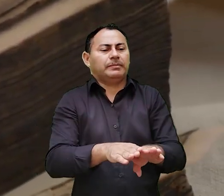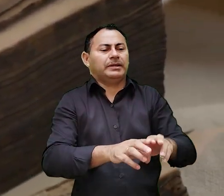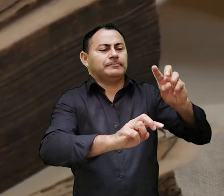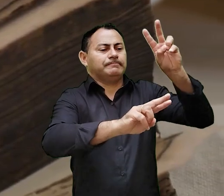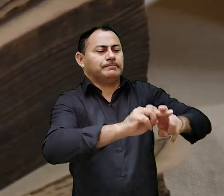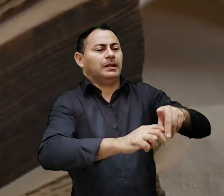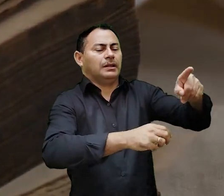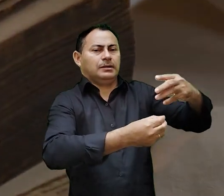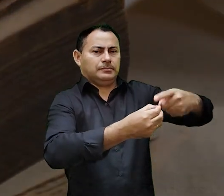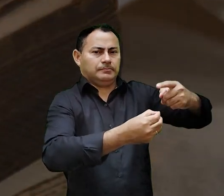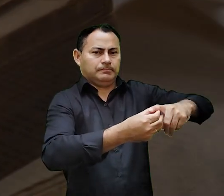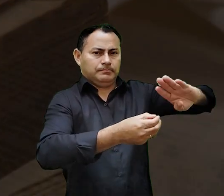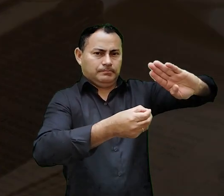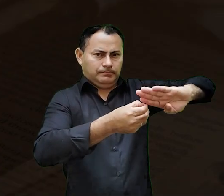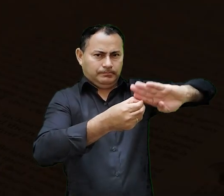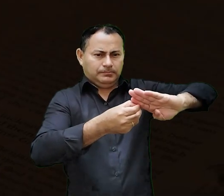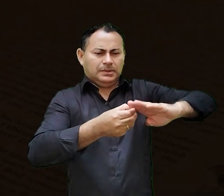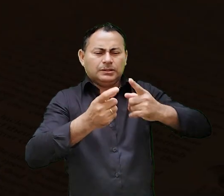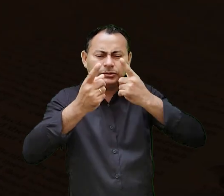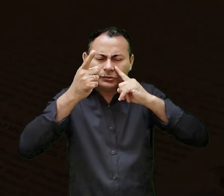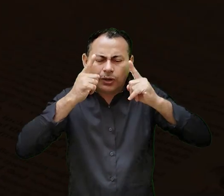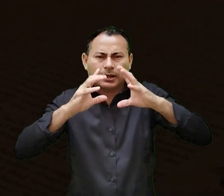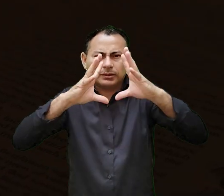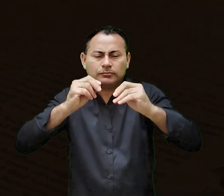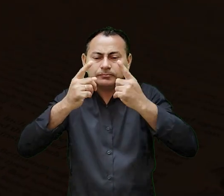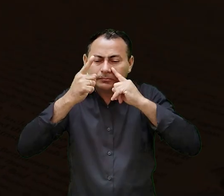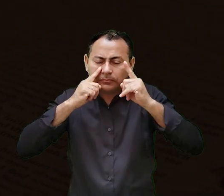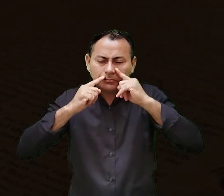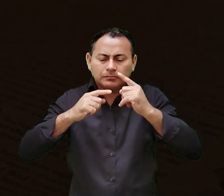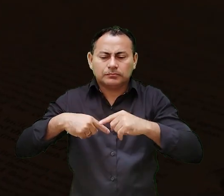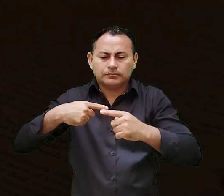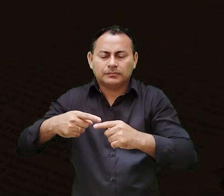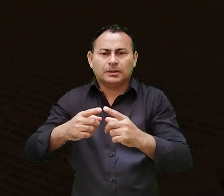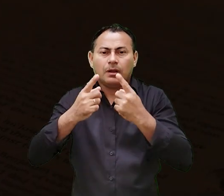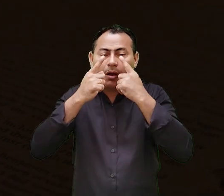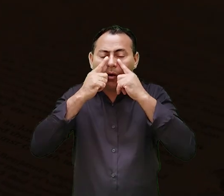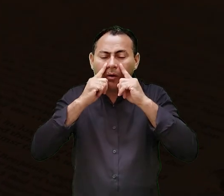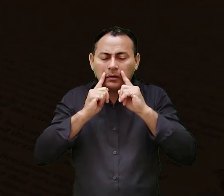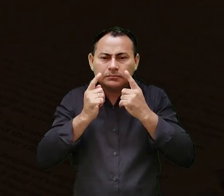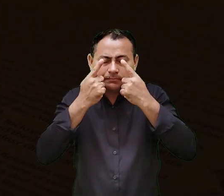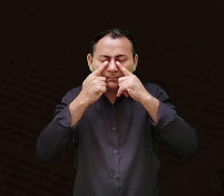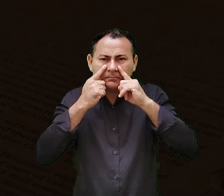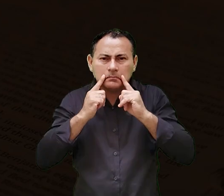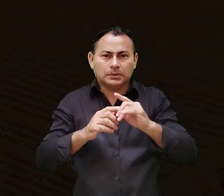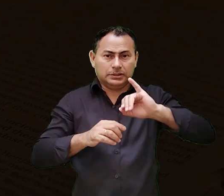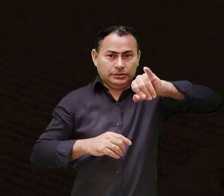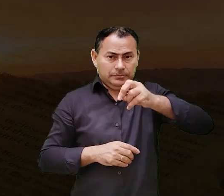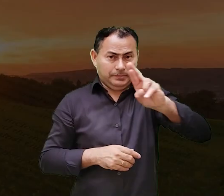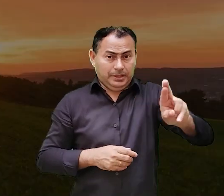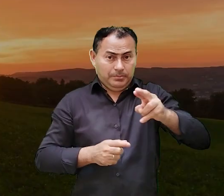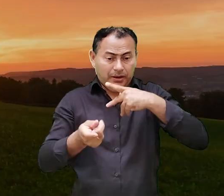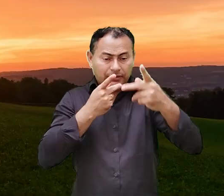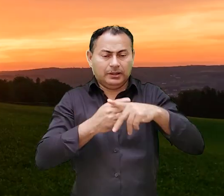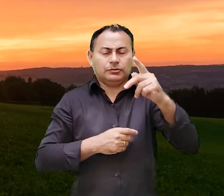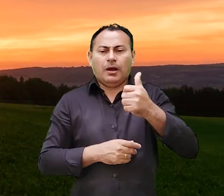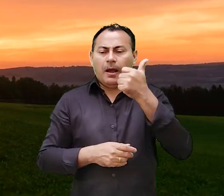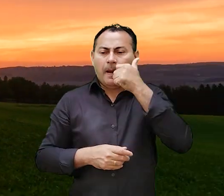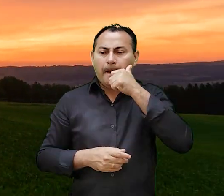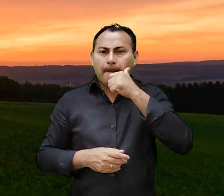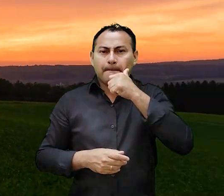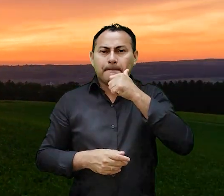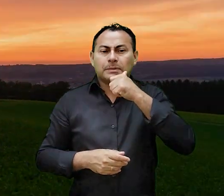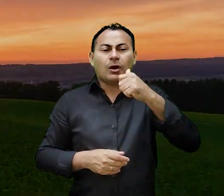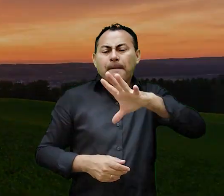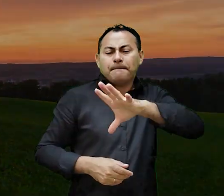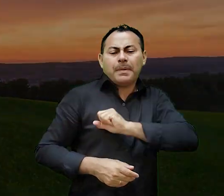cativeiro babilônico. Chora amargamente à noite e as lágrimas rolam pelo seu rosto. Jeremias está falando de sua